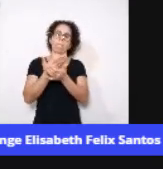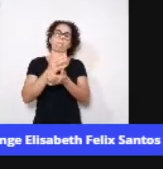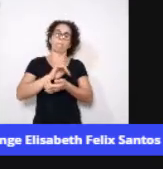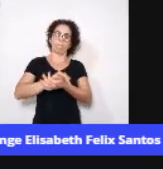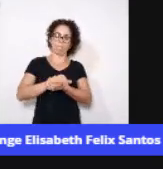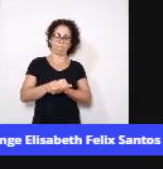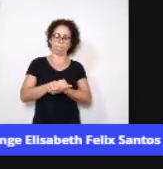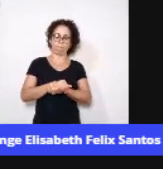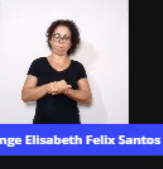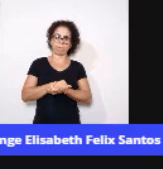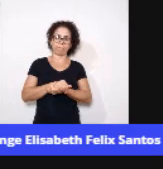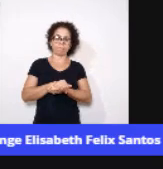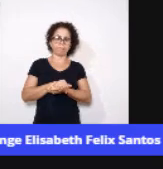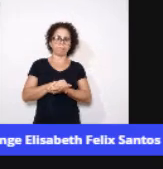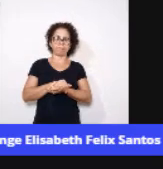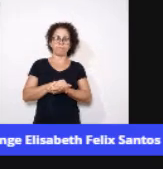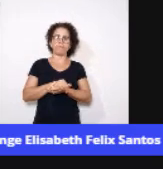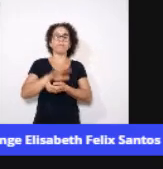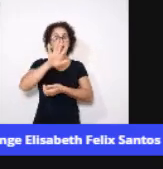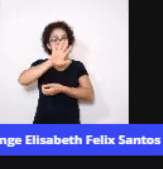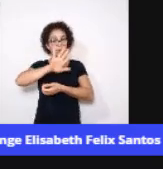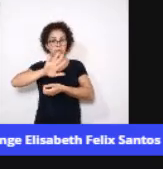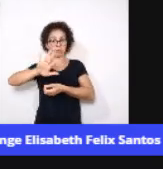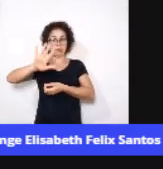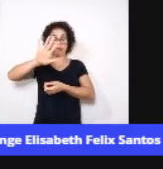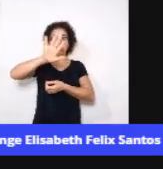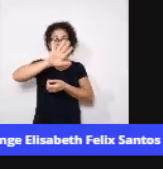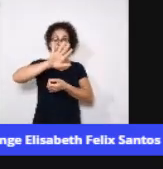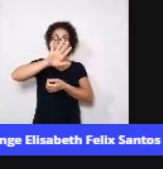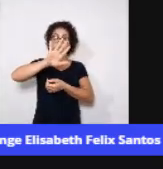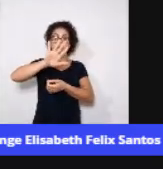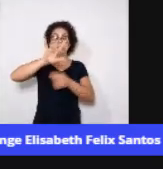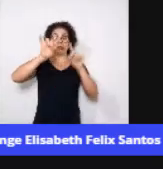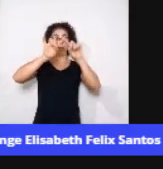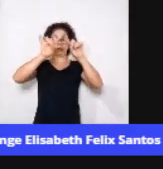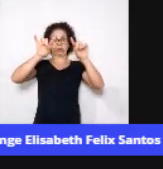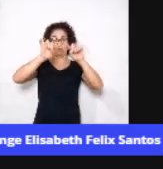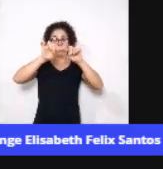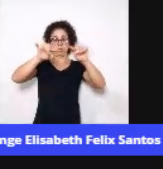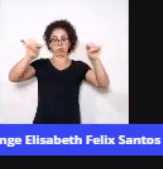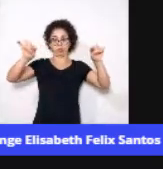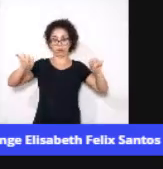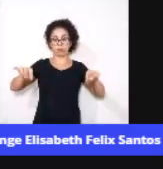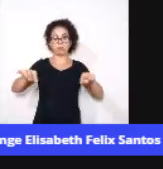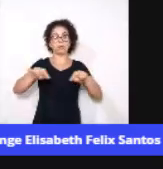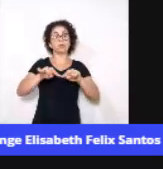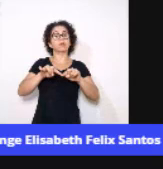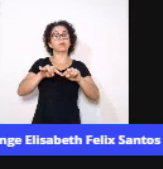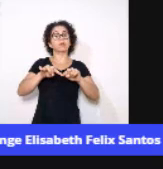Bem, esse é o layout da nossa plataforma. Nós temos o mural,